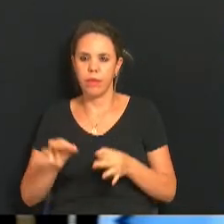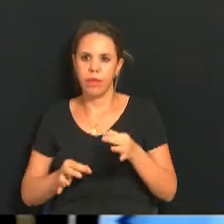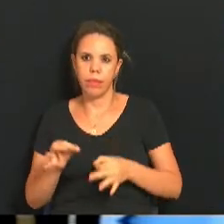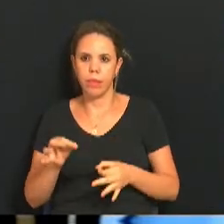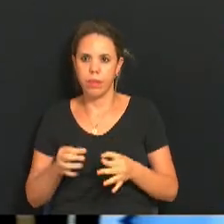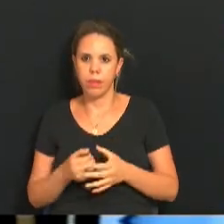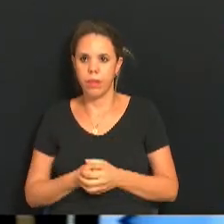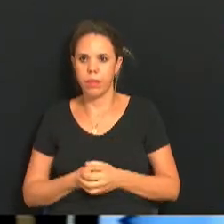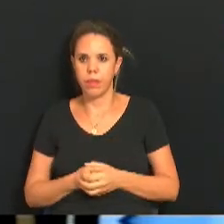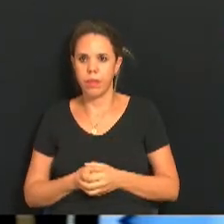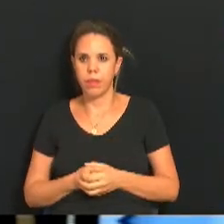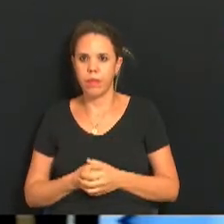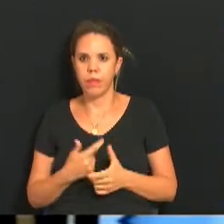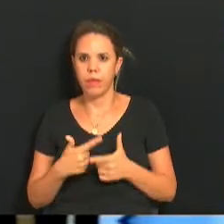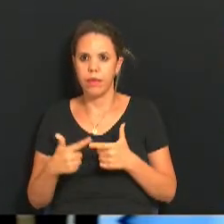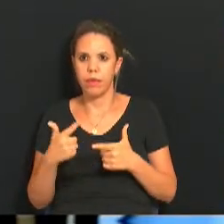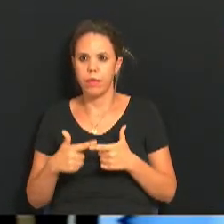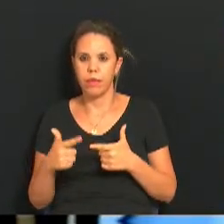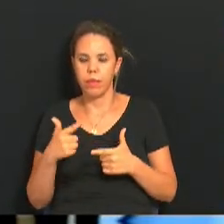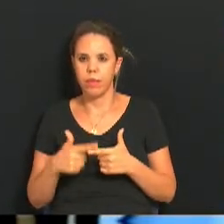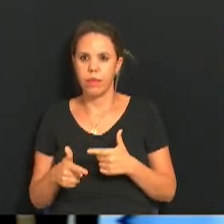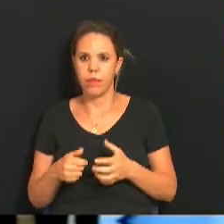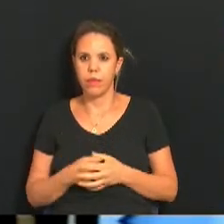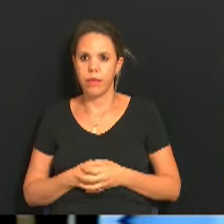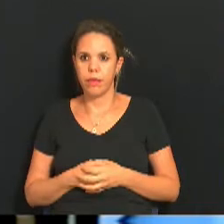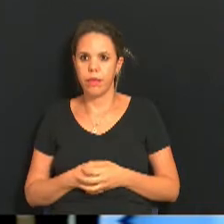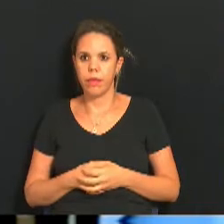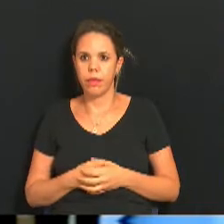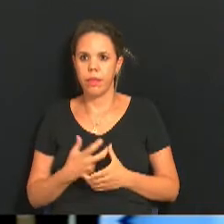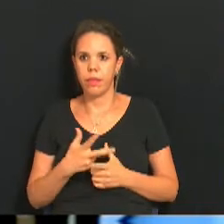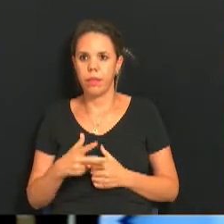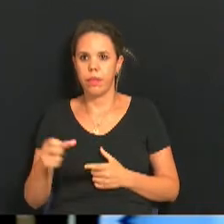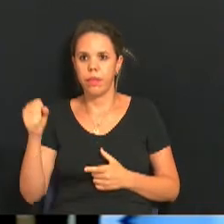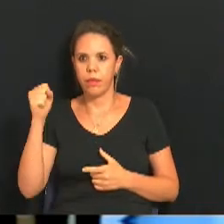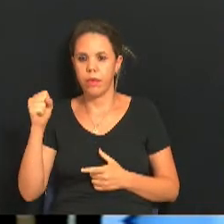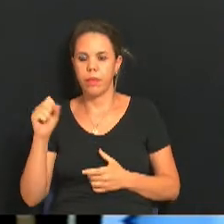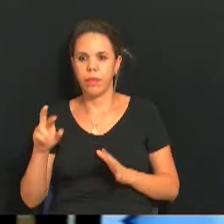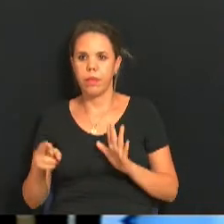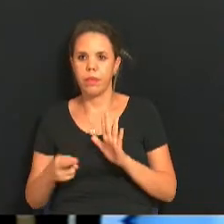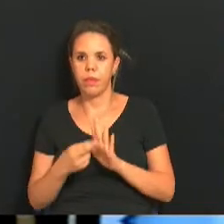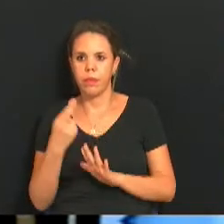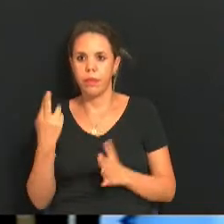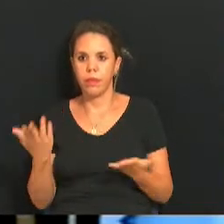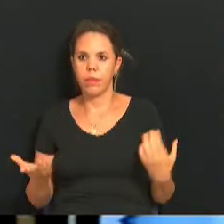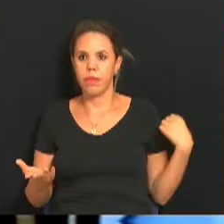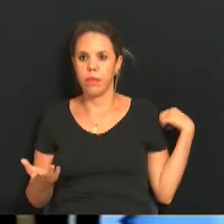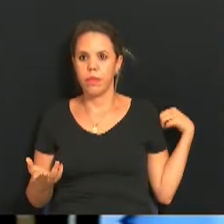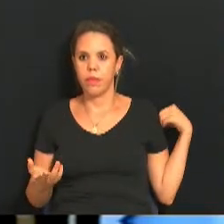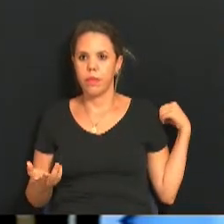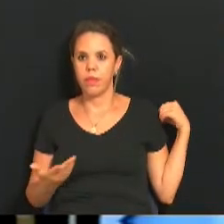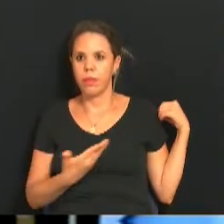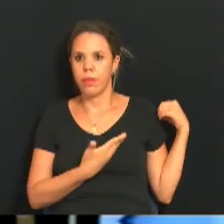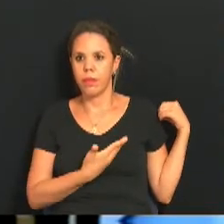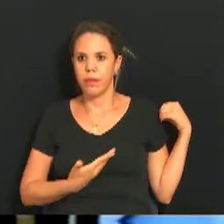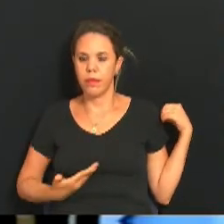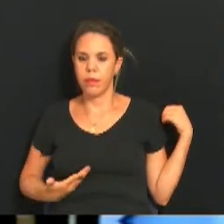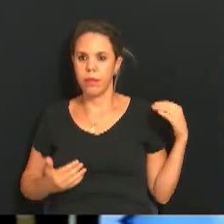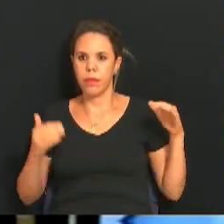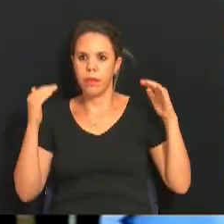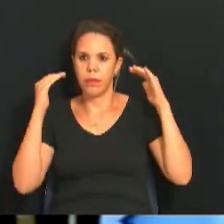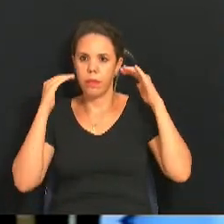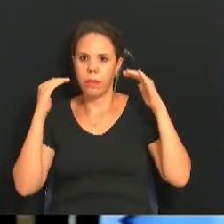mas os problemas na eficácia na validade dessas resoluções não marquei o estado cubra seu